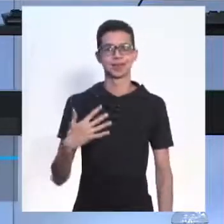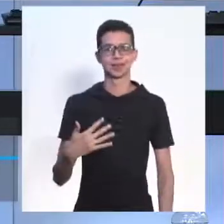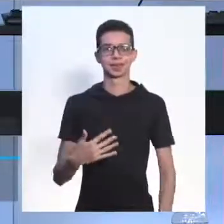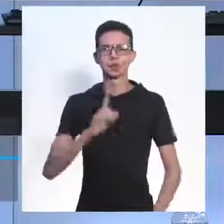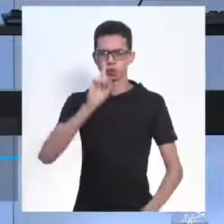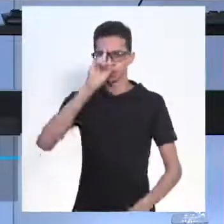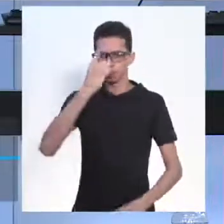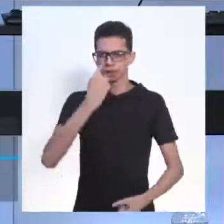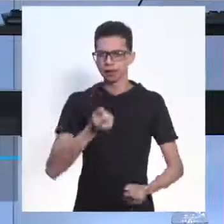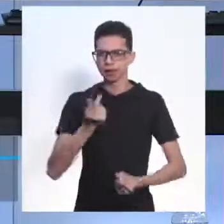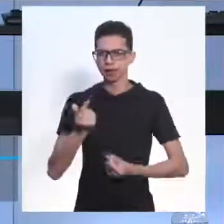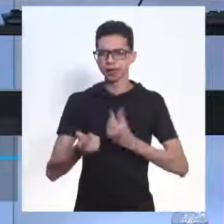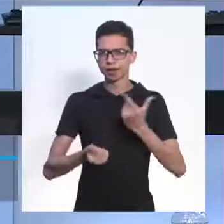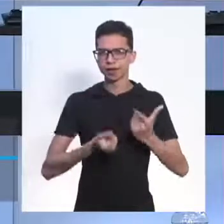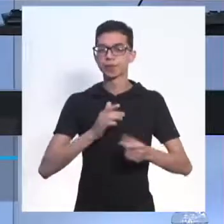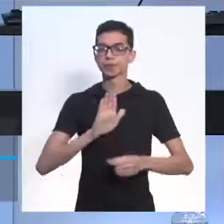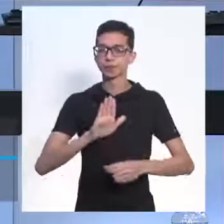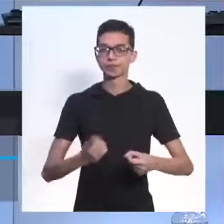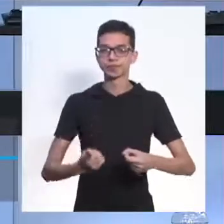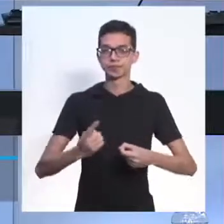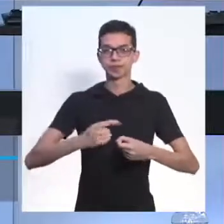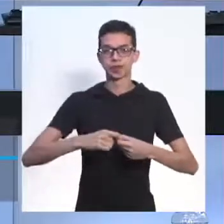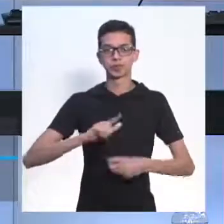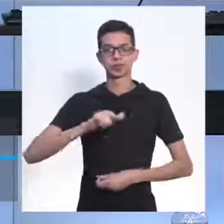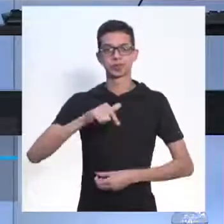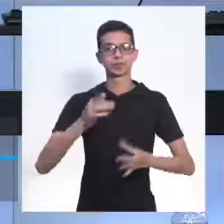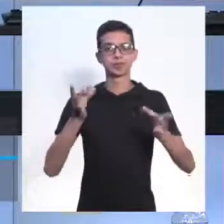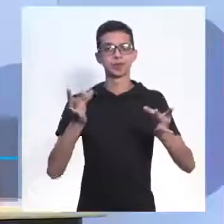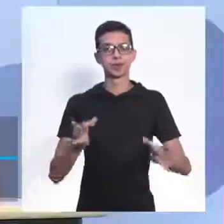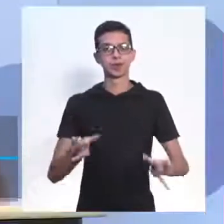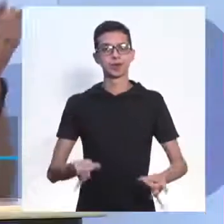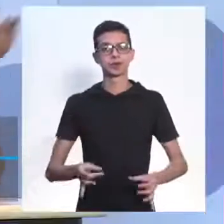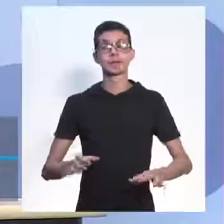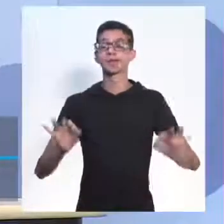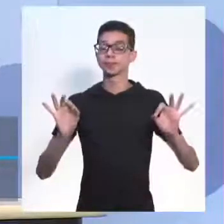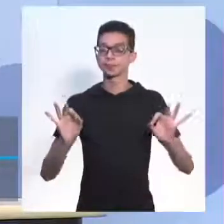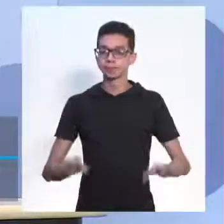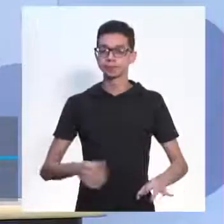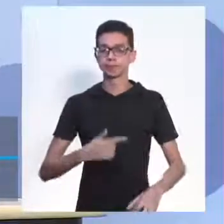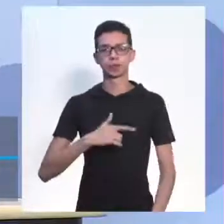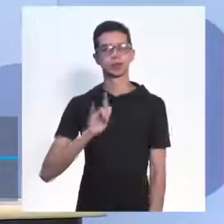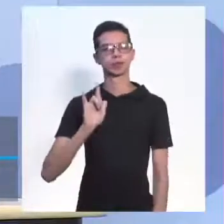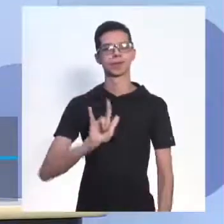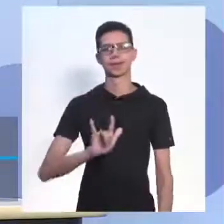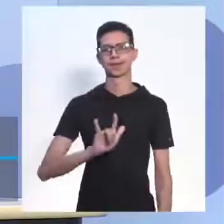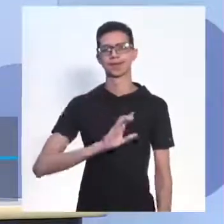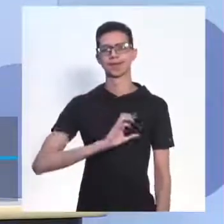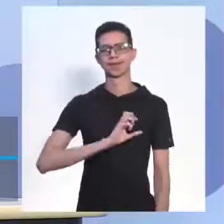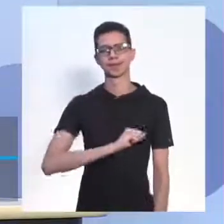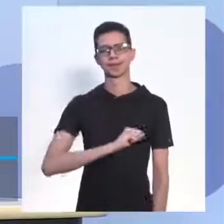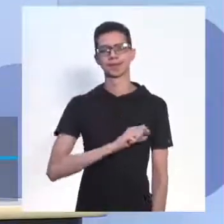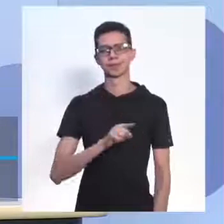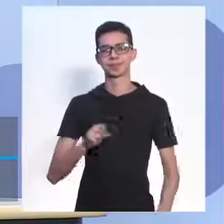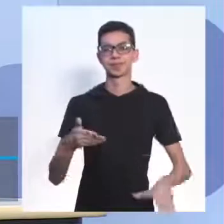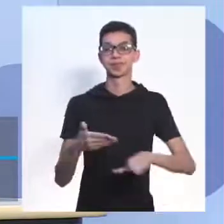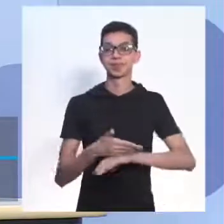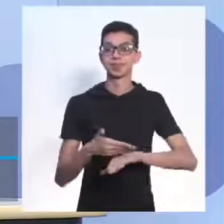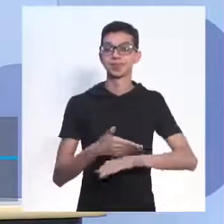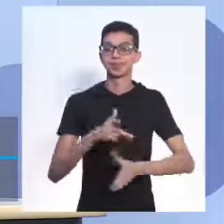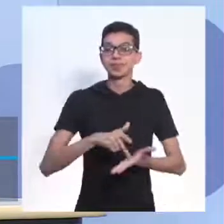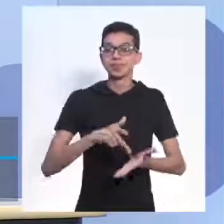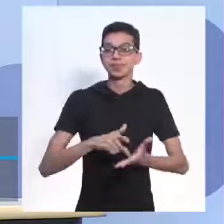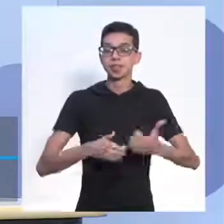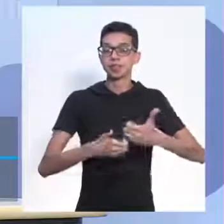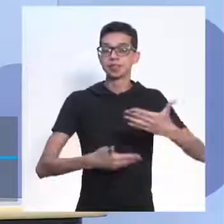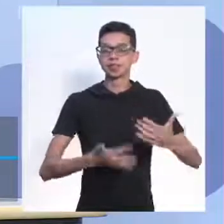mas nós retomaremos esse a questões eu arrumei Eu gostei muito da participação de vocês se ela realmente O